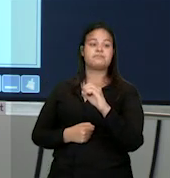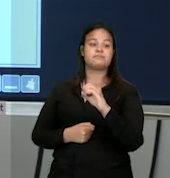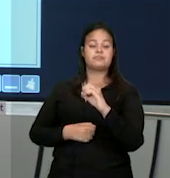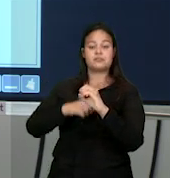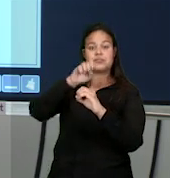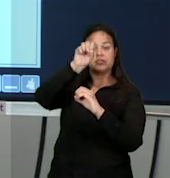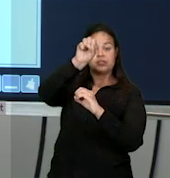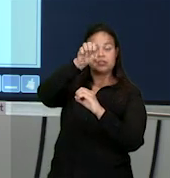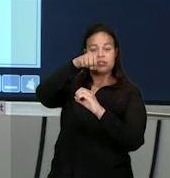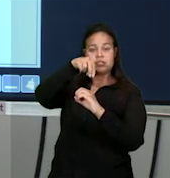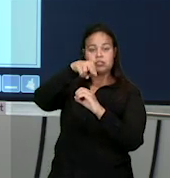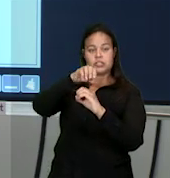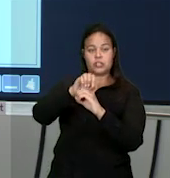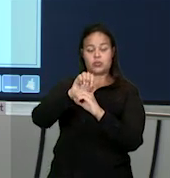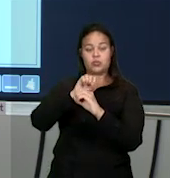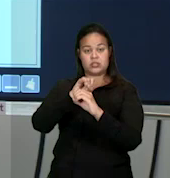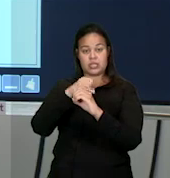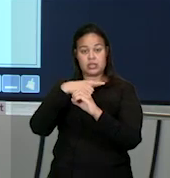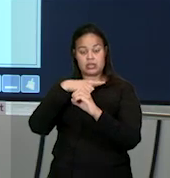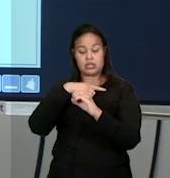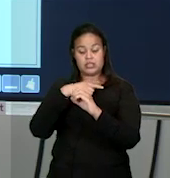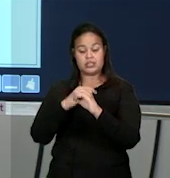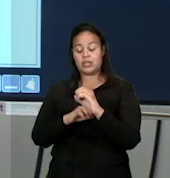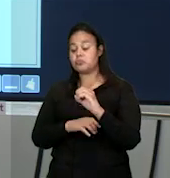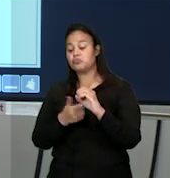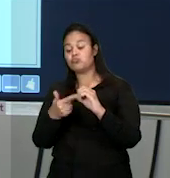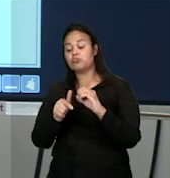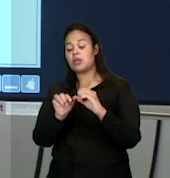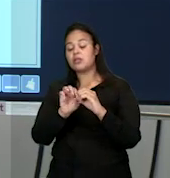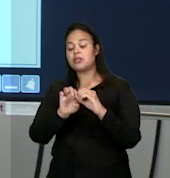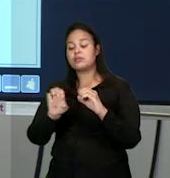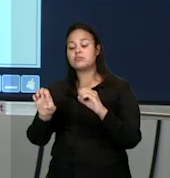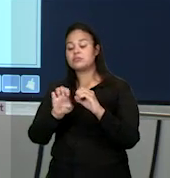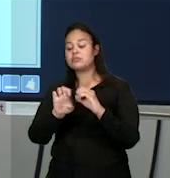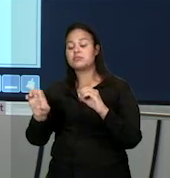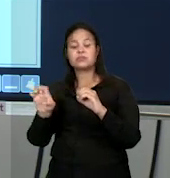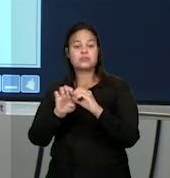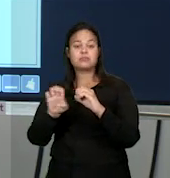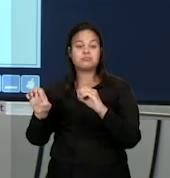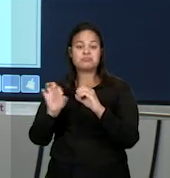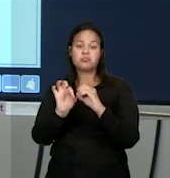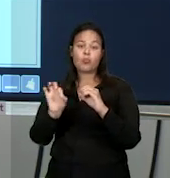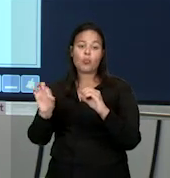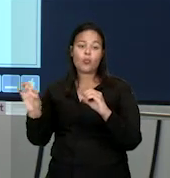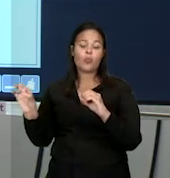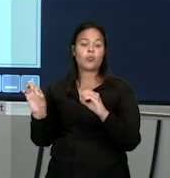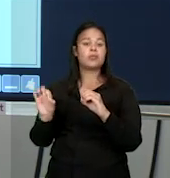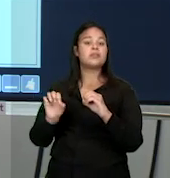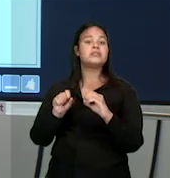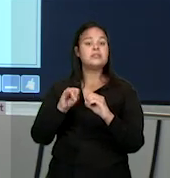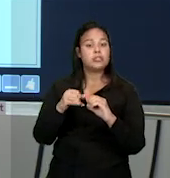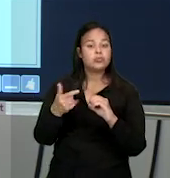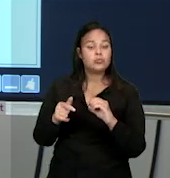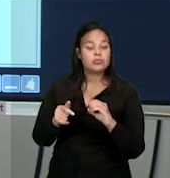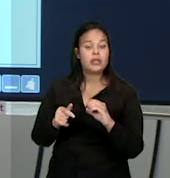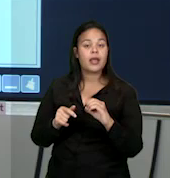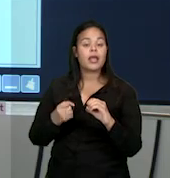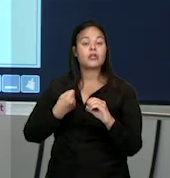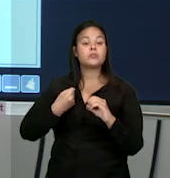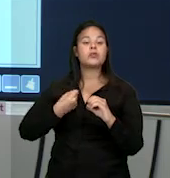seno, então em 0 graus aqui, ó, não tem a linha do seno. Então, como não tem, é 0, tá? O valor é